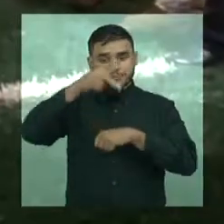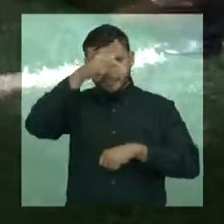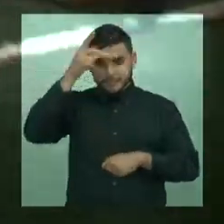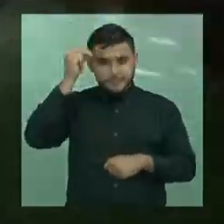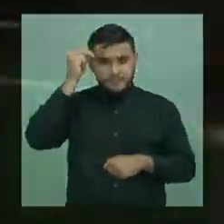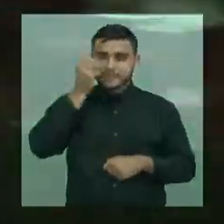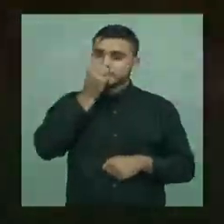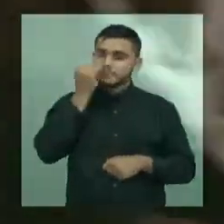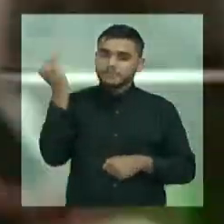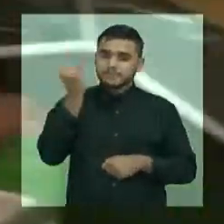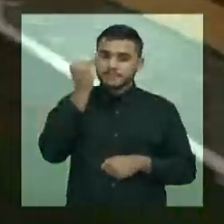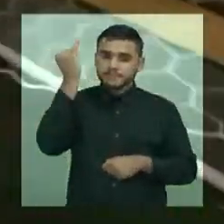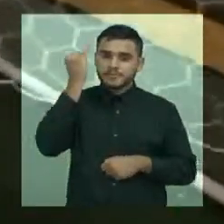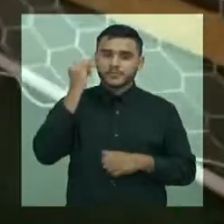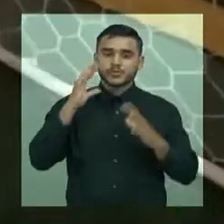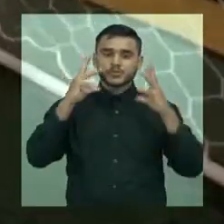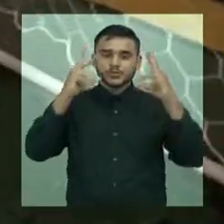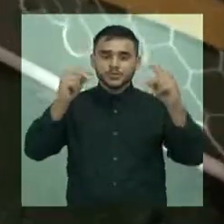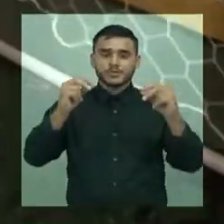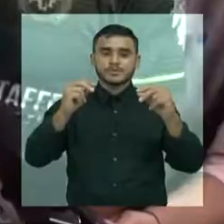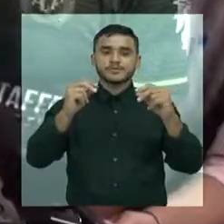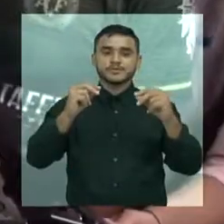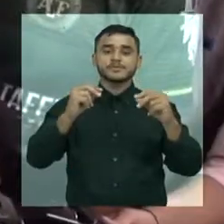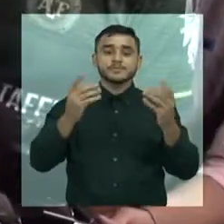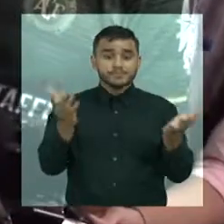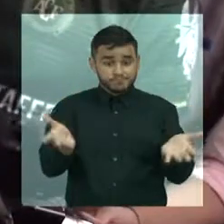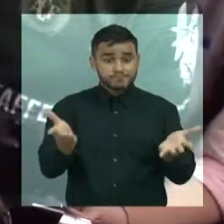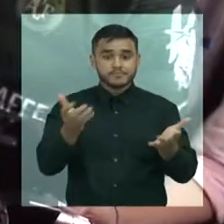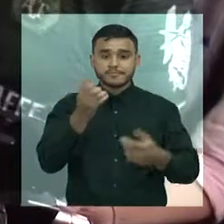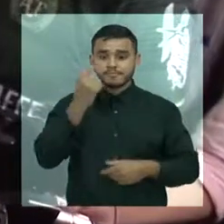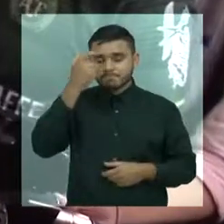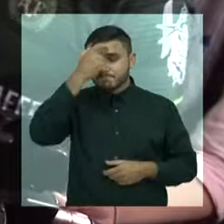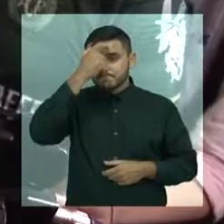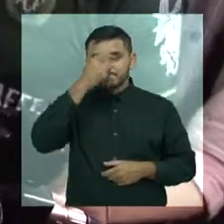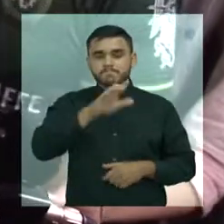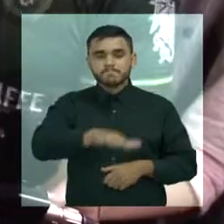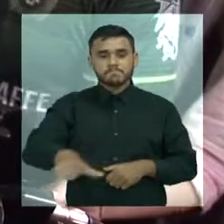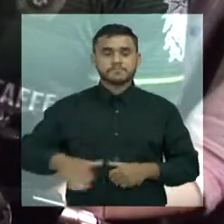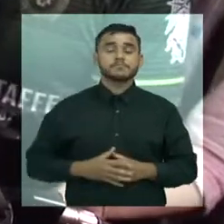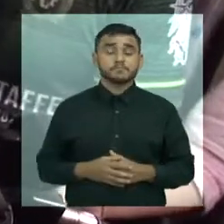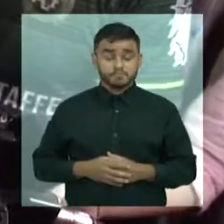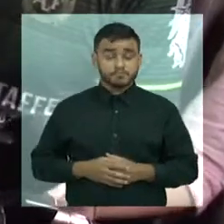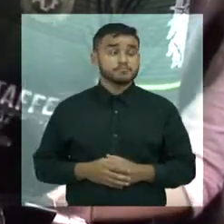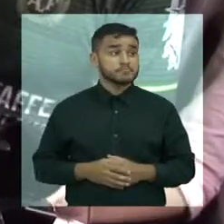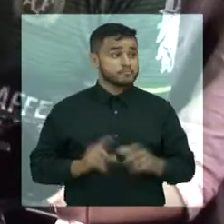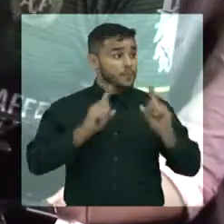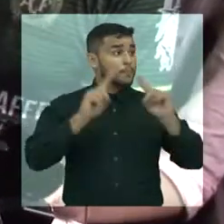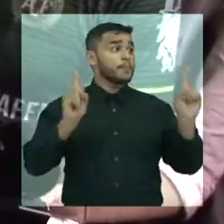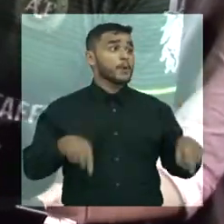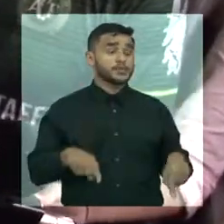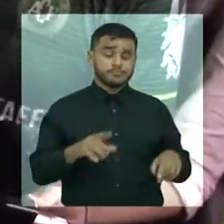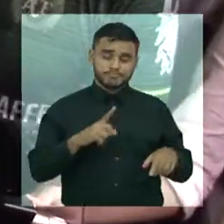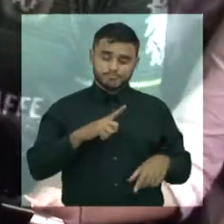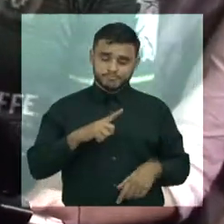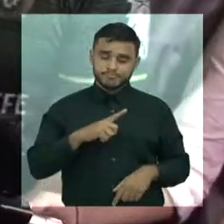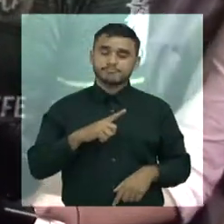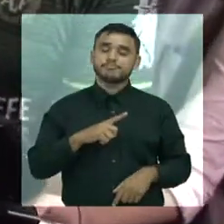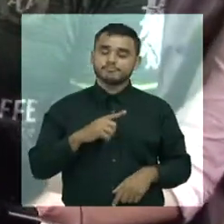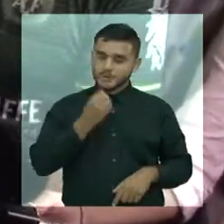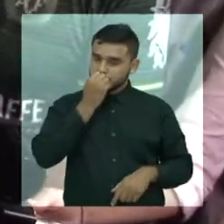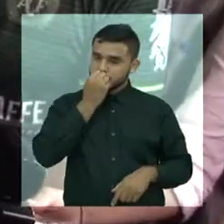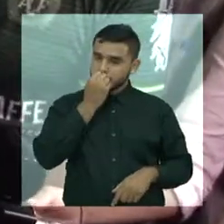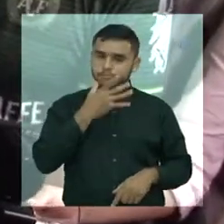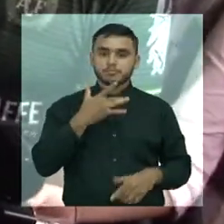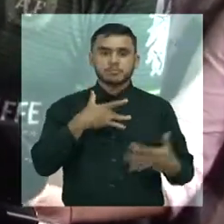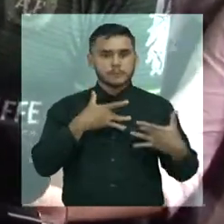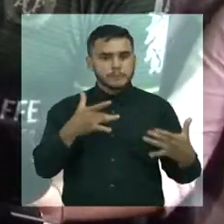para a convivência social e a formação cidadã. Na próxima semana passa a funcionar aqui um projeto social aqui dentro, que vai acompanhar